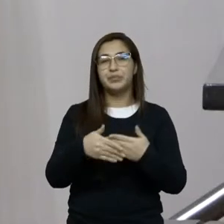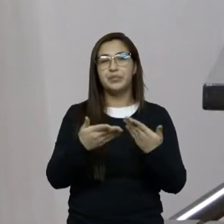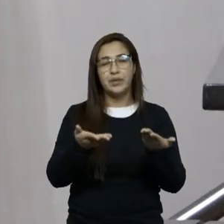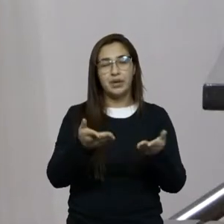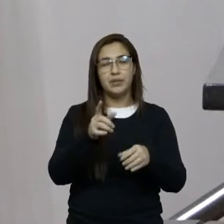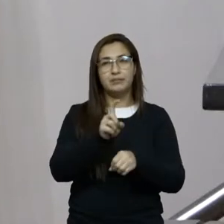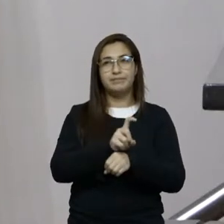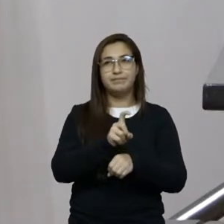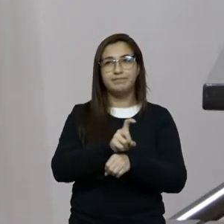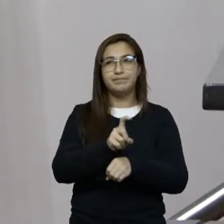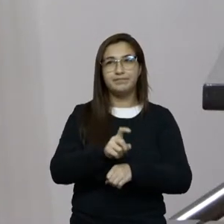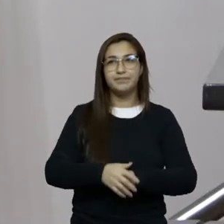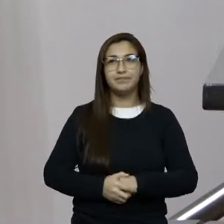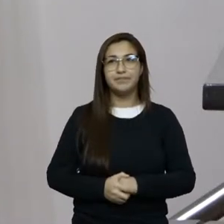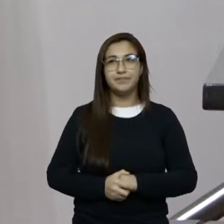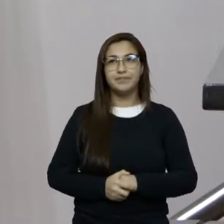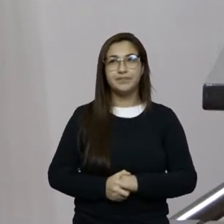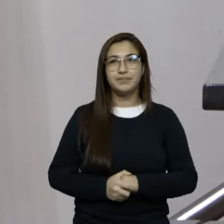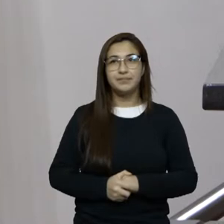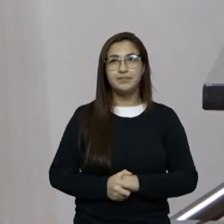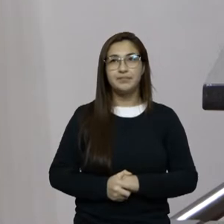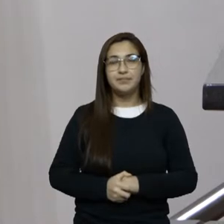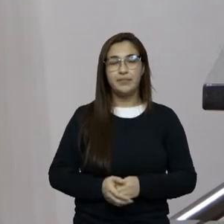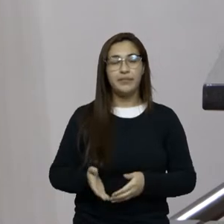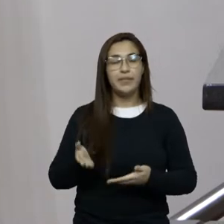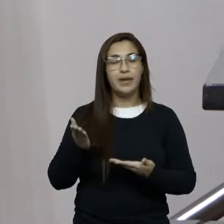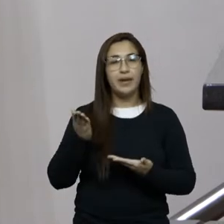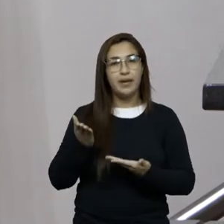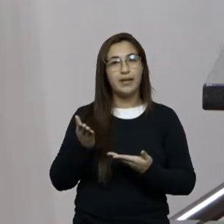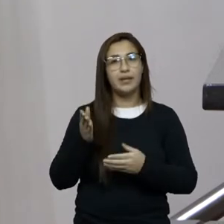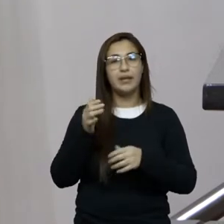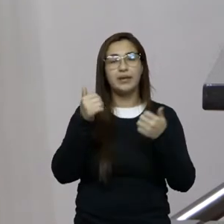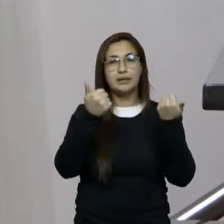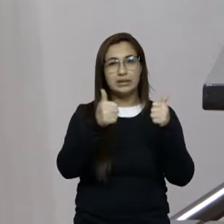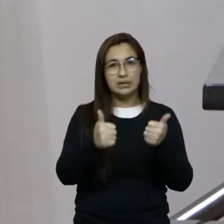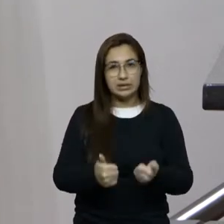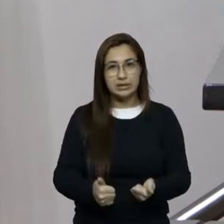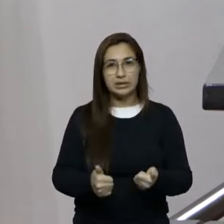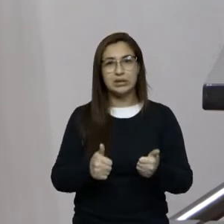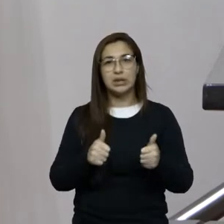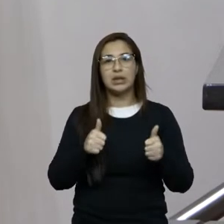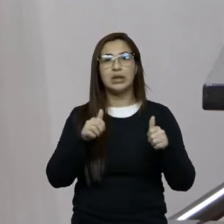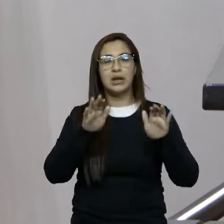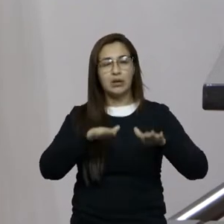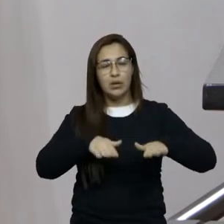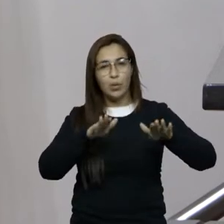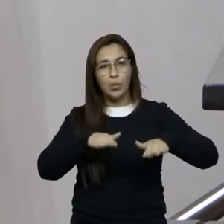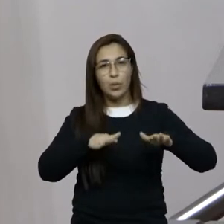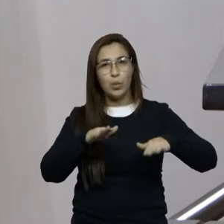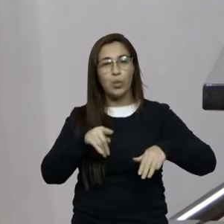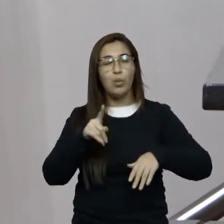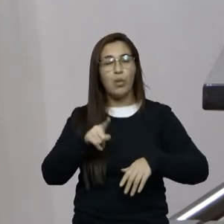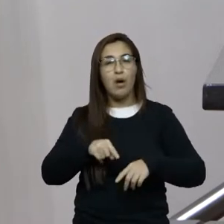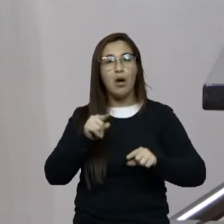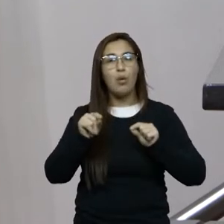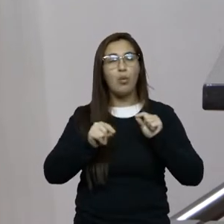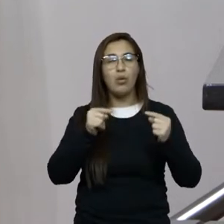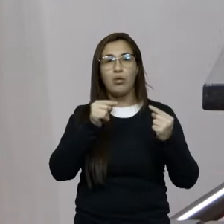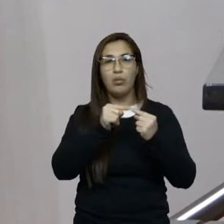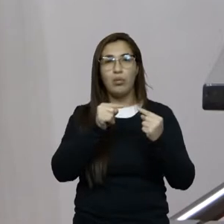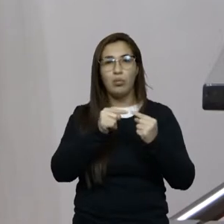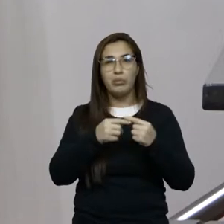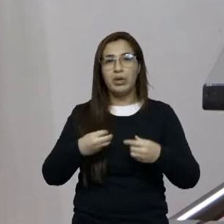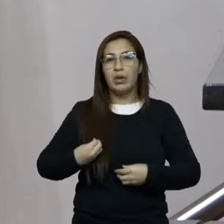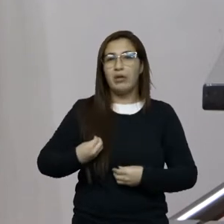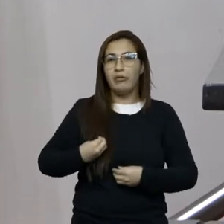Araranguá celebrar a Senhora Mãe dos Homens para o povo de Araranguá é acima de tudo celebrar a vida o